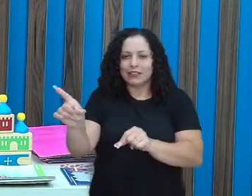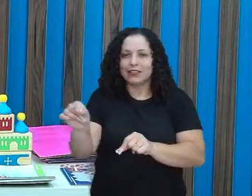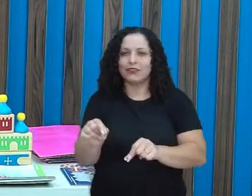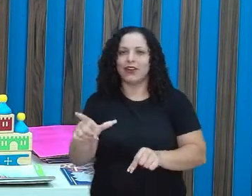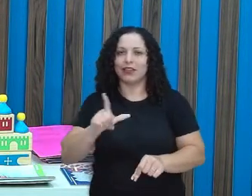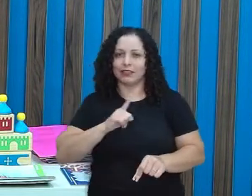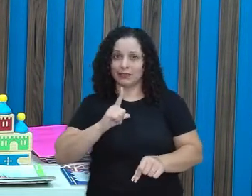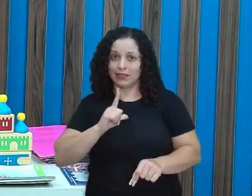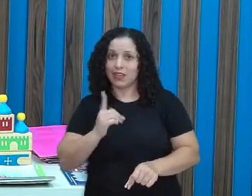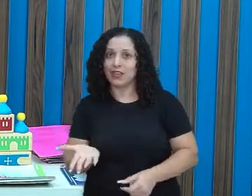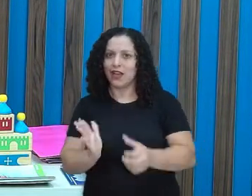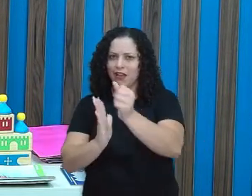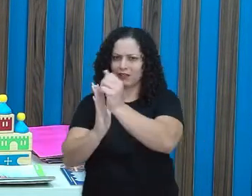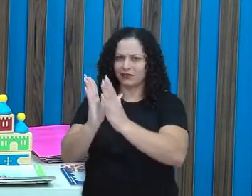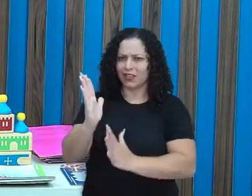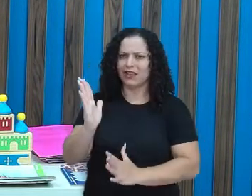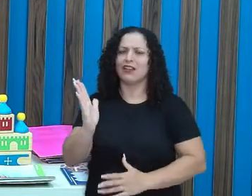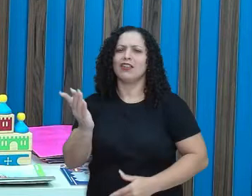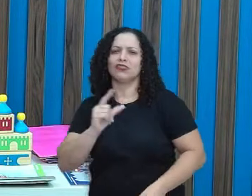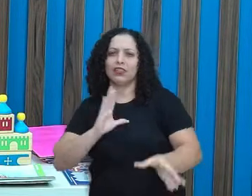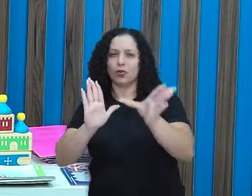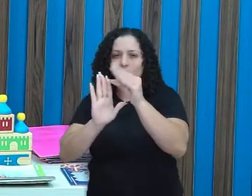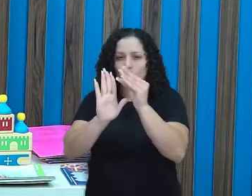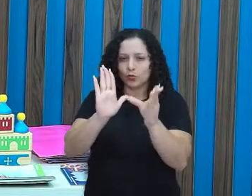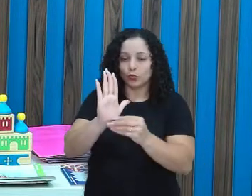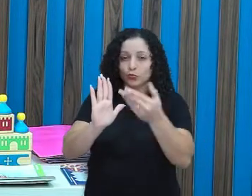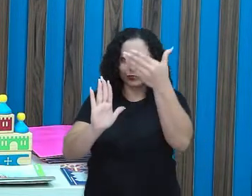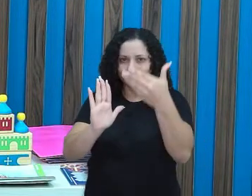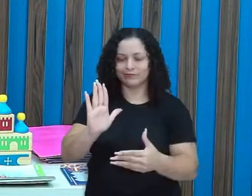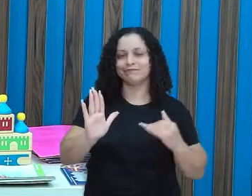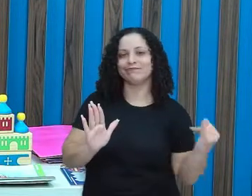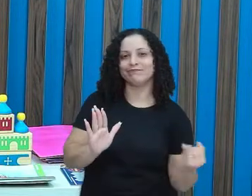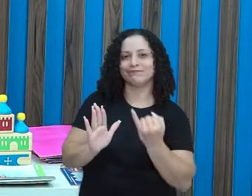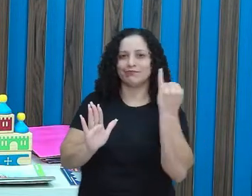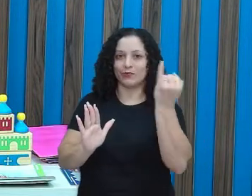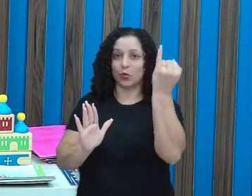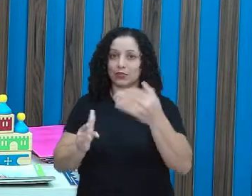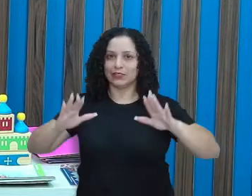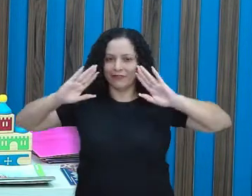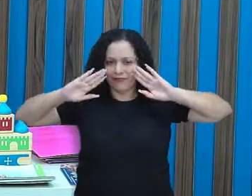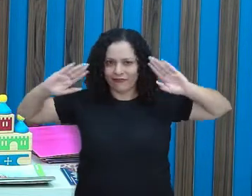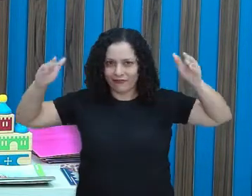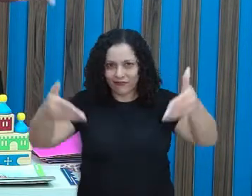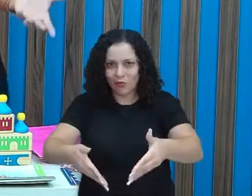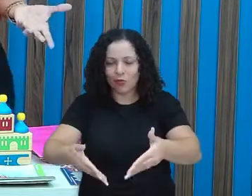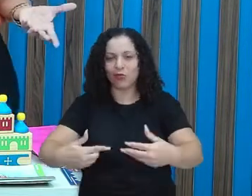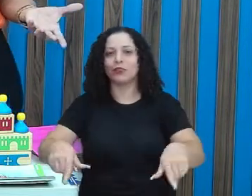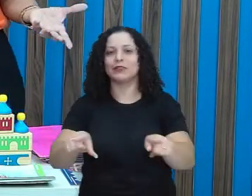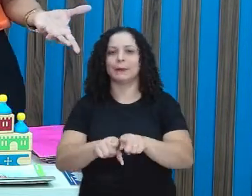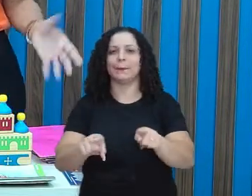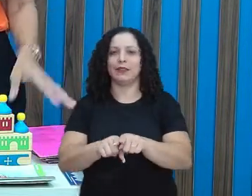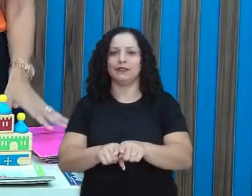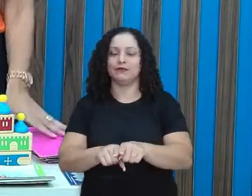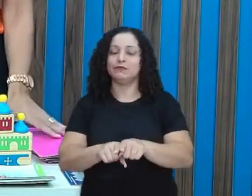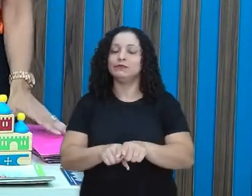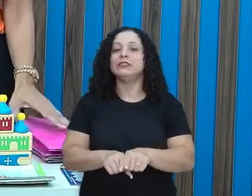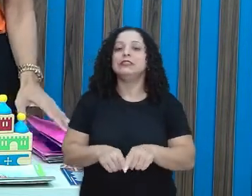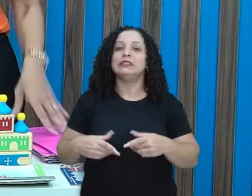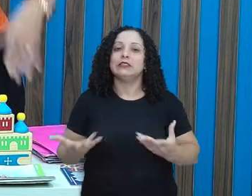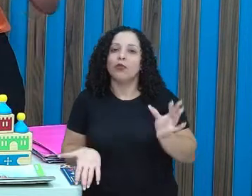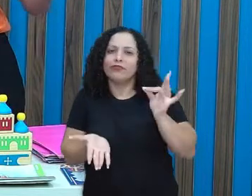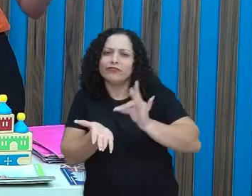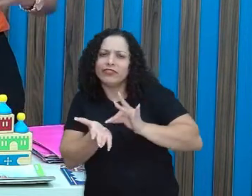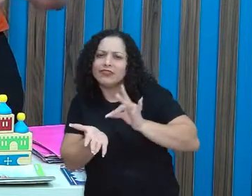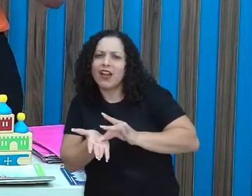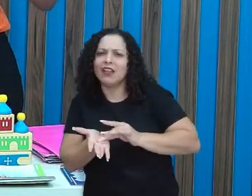desses materiais que eles tanto servem, obviamente, para trabalhar a manutenção do foco, como a atenção seletiva. Na